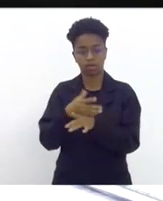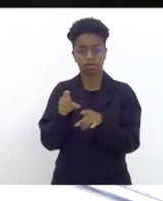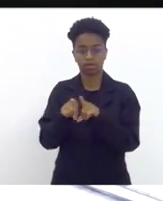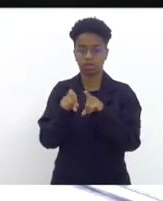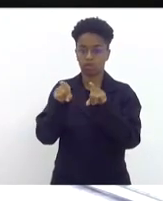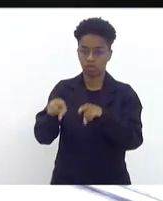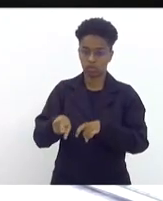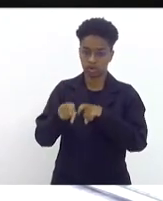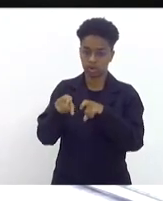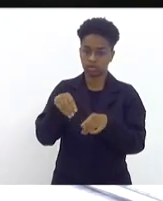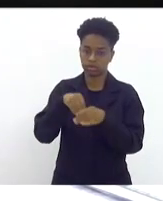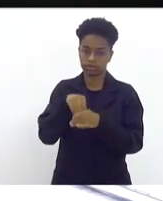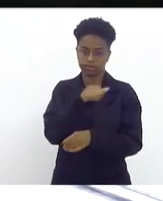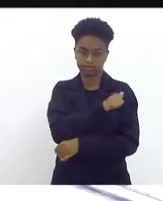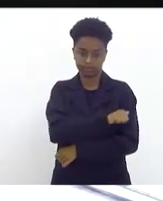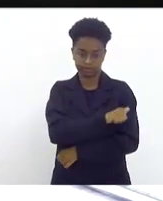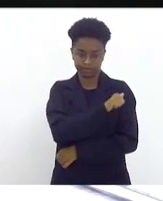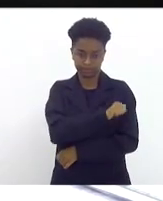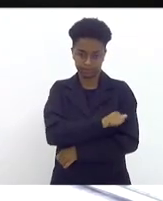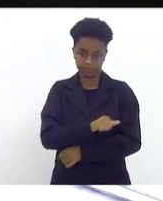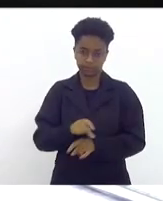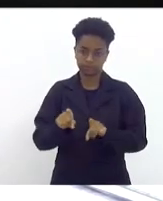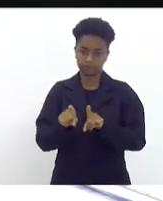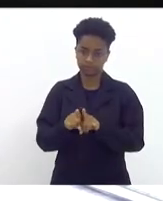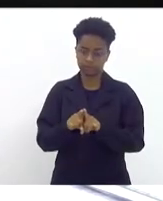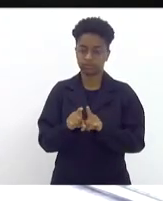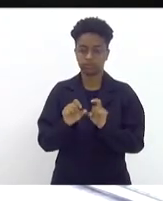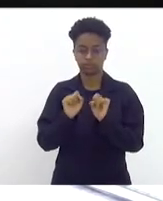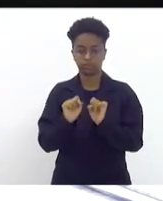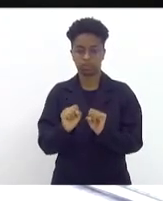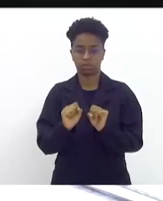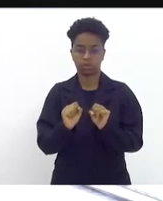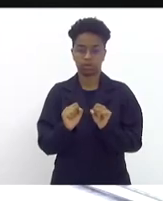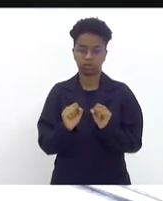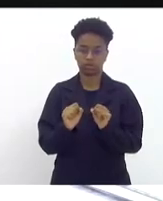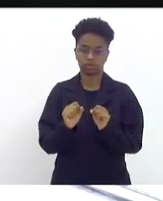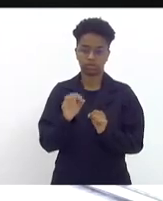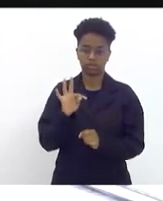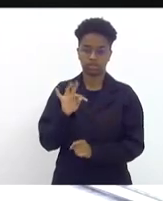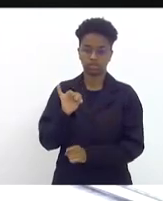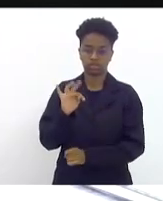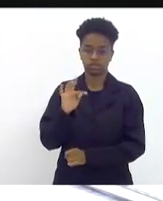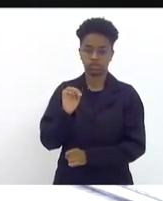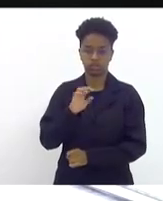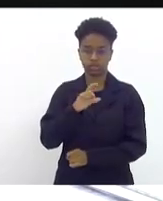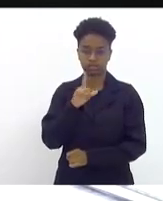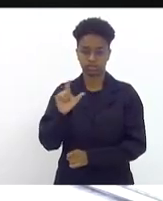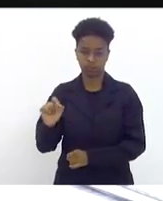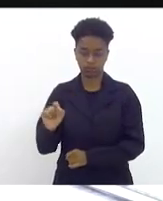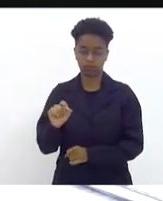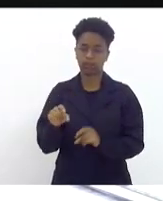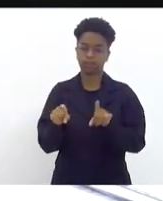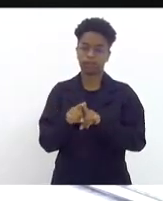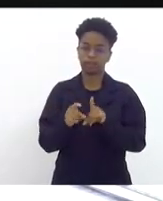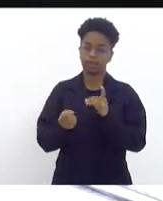no território do Estado do Rio de Janeiro passíveis de titulação e criamos